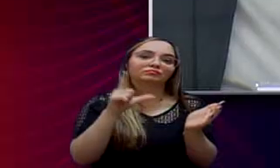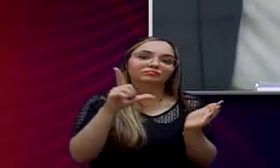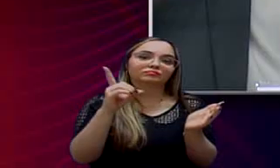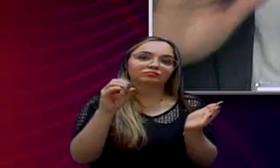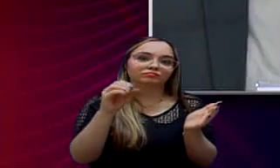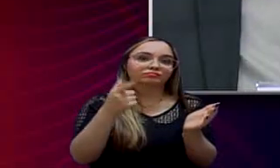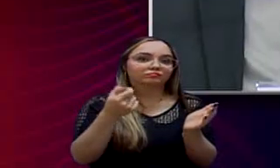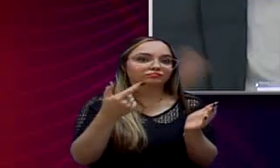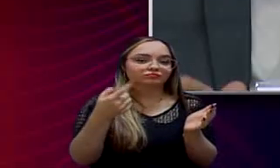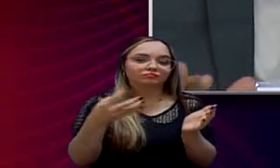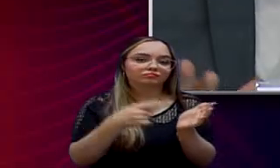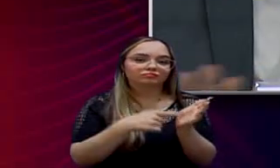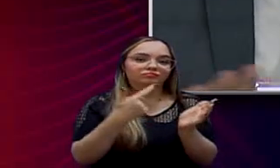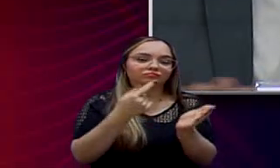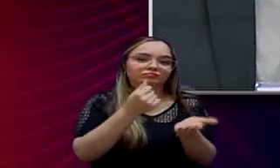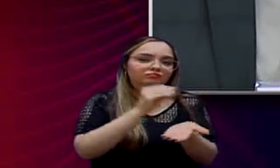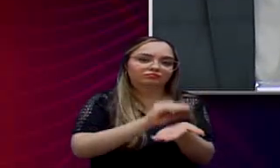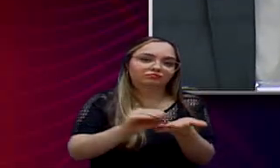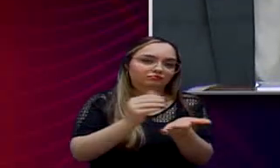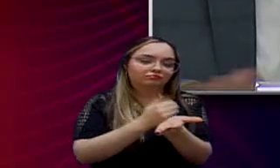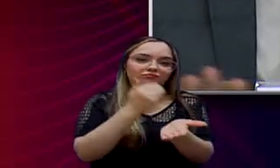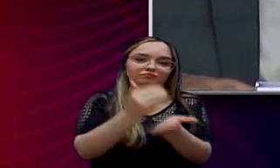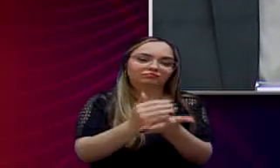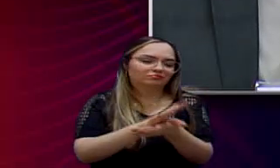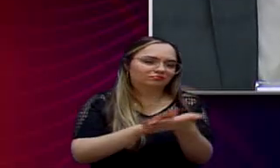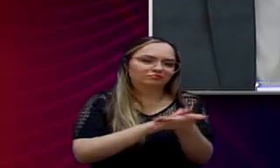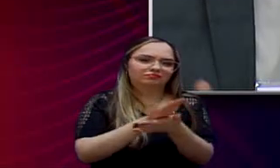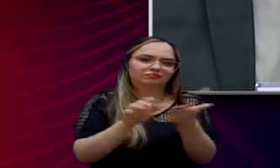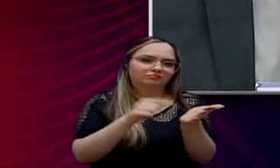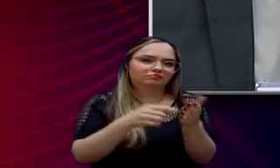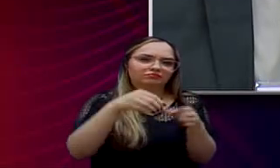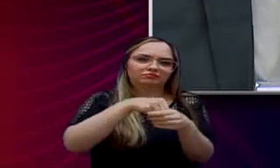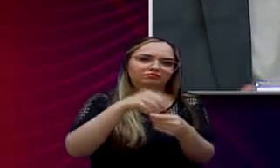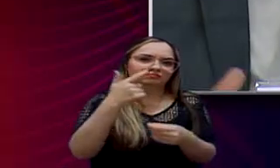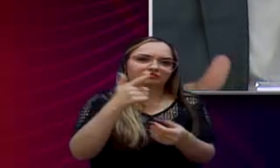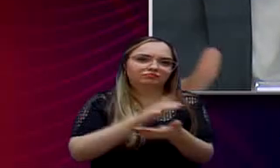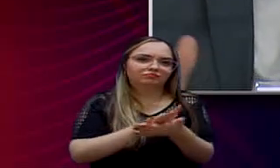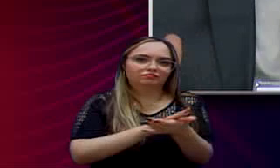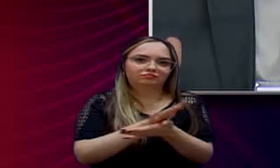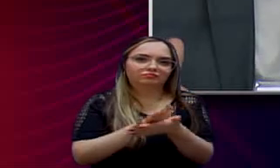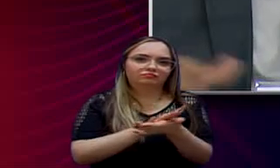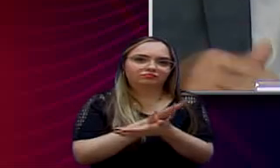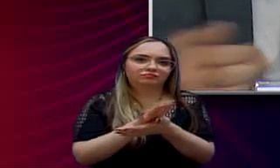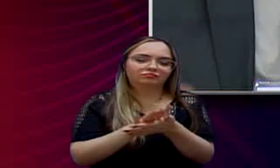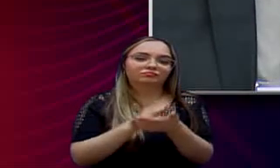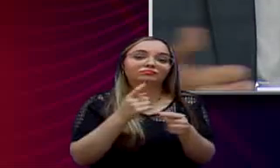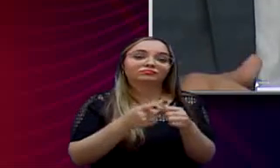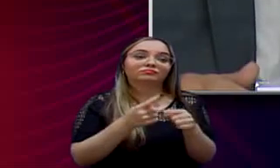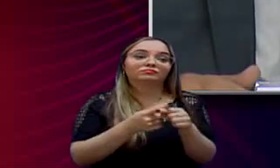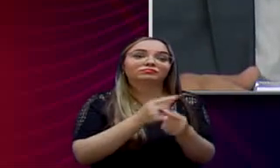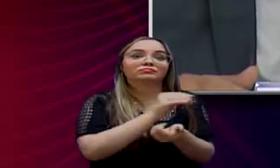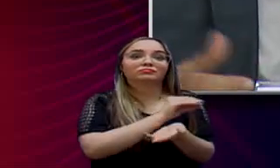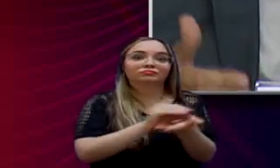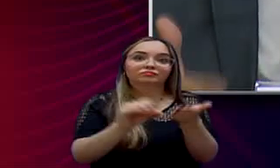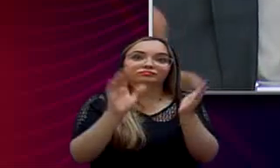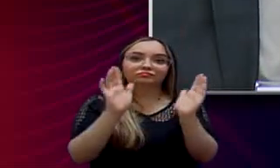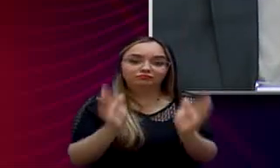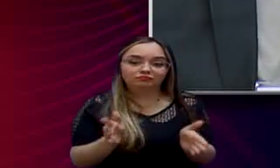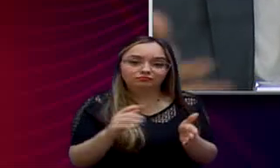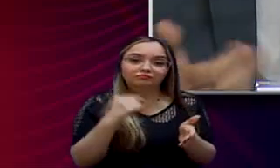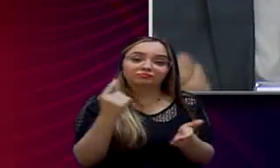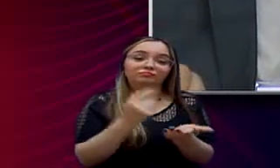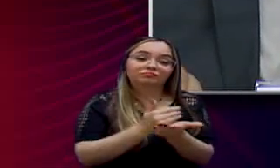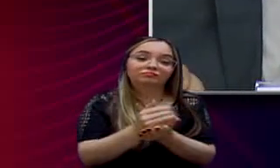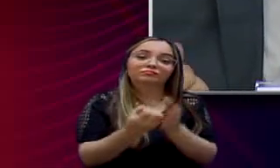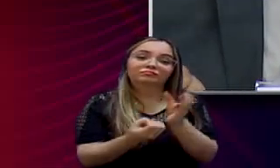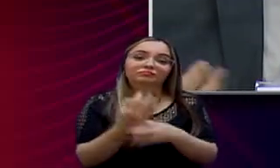2024 não tem emenda nenhumas nenhuma emenda está aqui dentro porque quando vem daí que a gente a gente só pode abrir